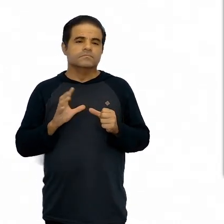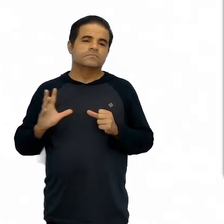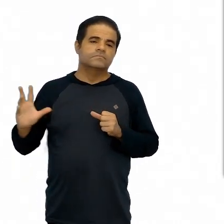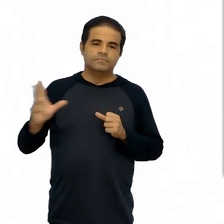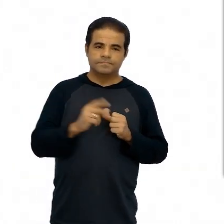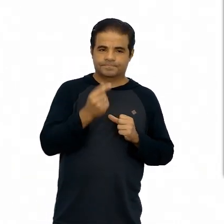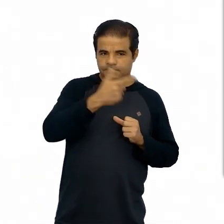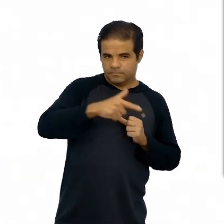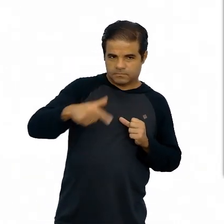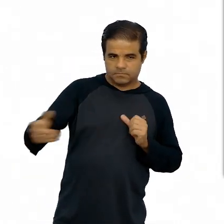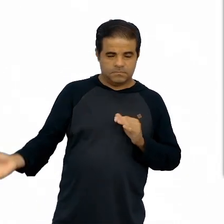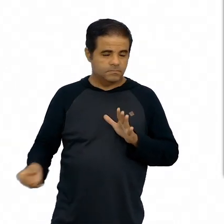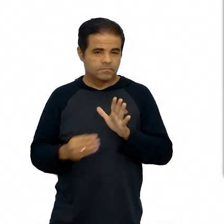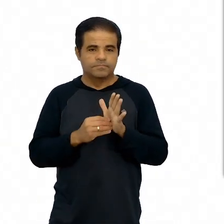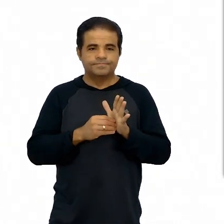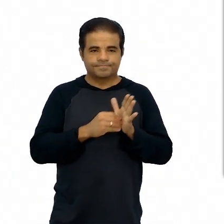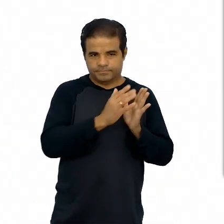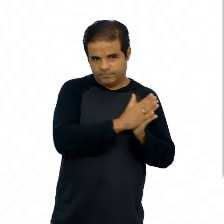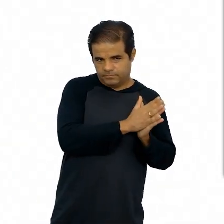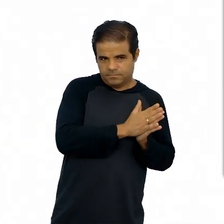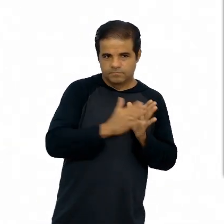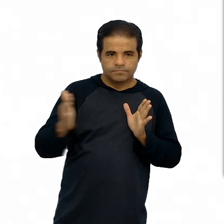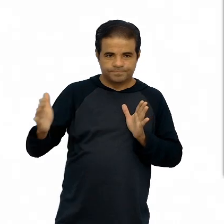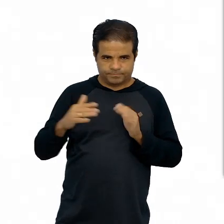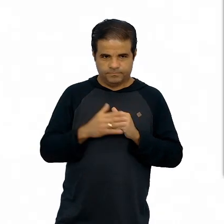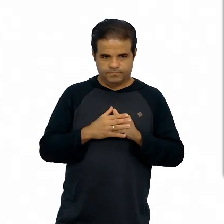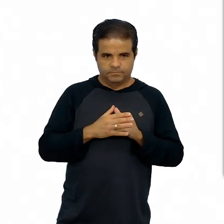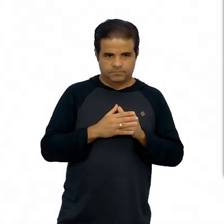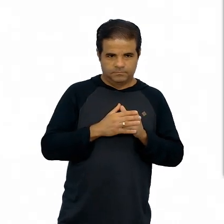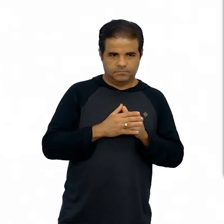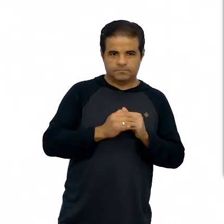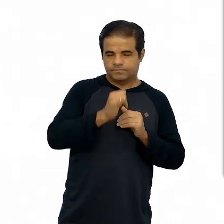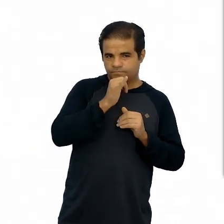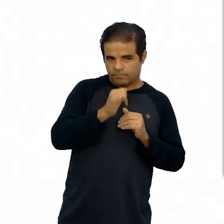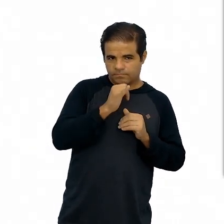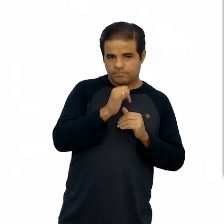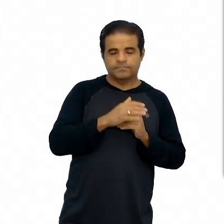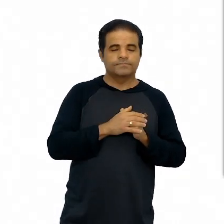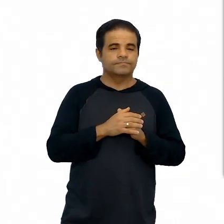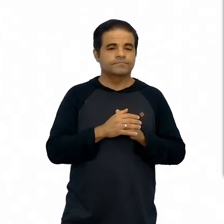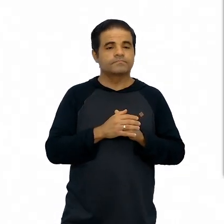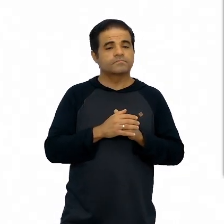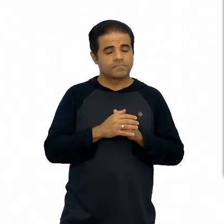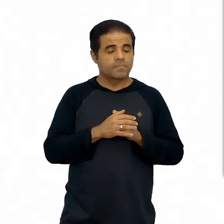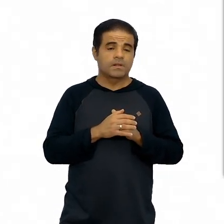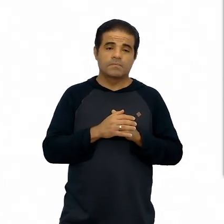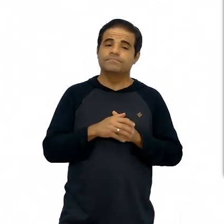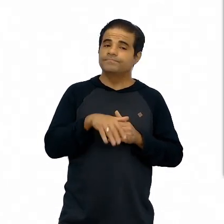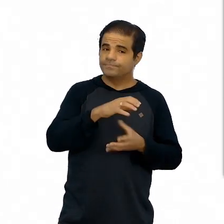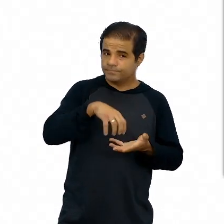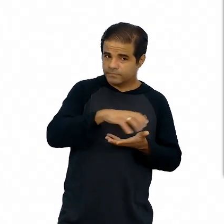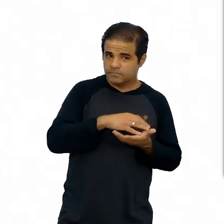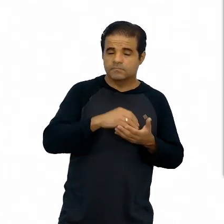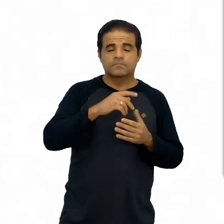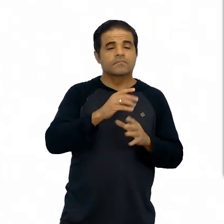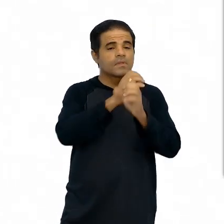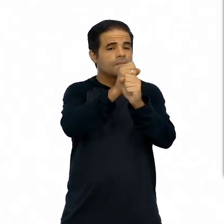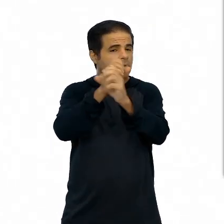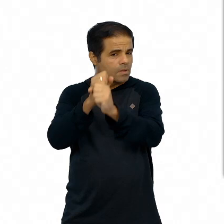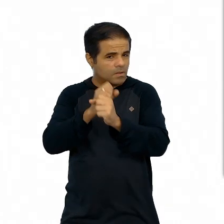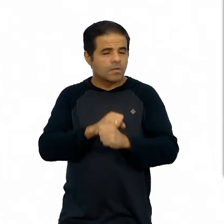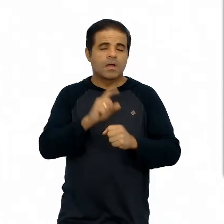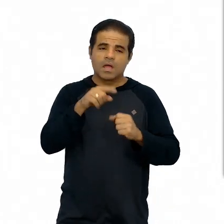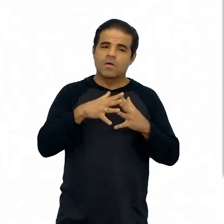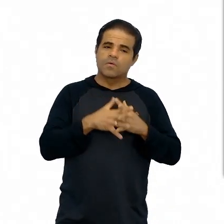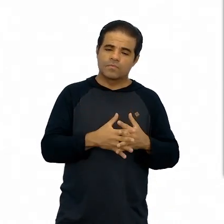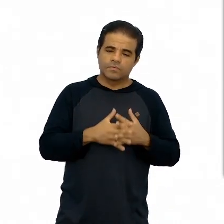os outros atributos dessa região, como, por exemplo, a sua área. Assim, área e perímetro são